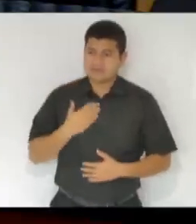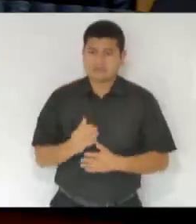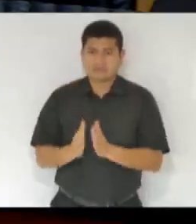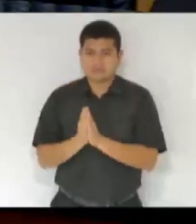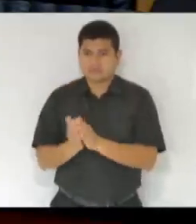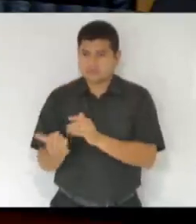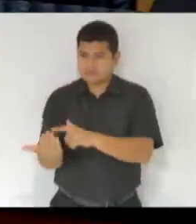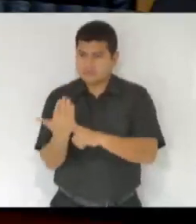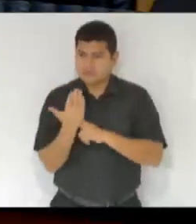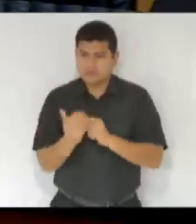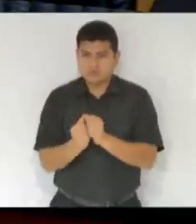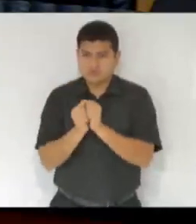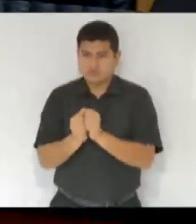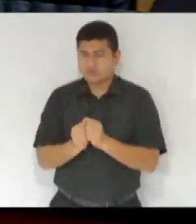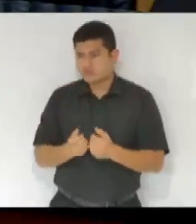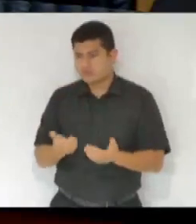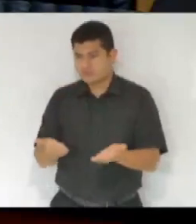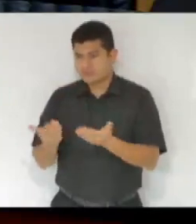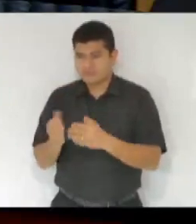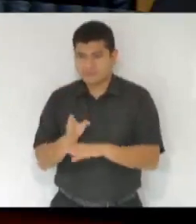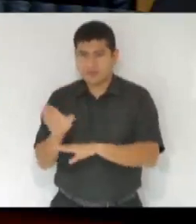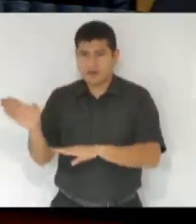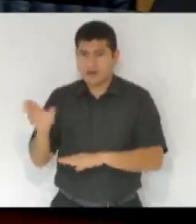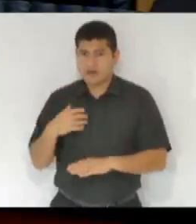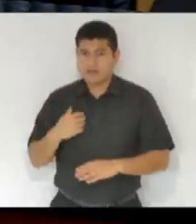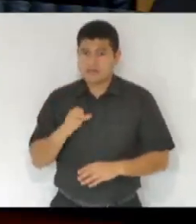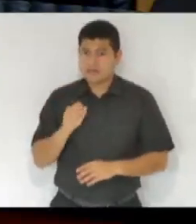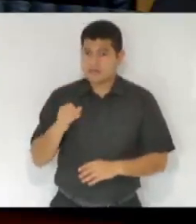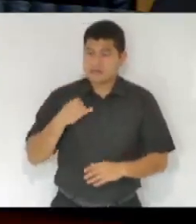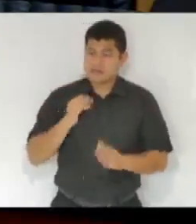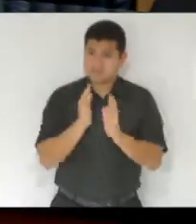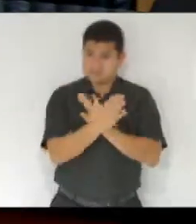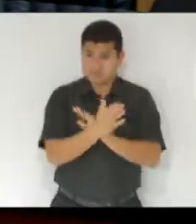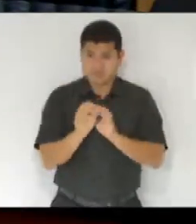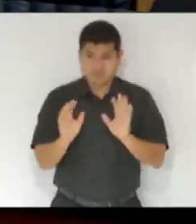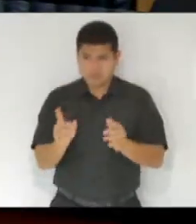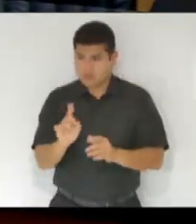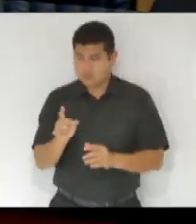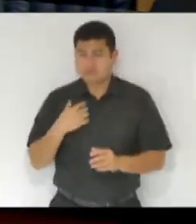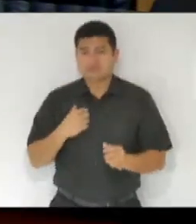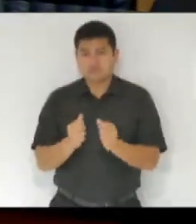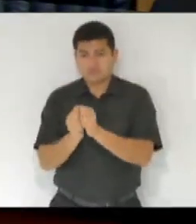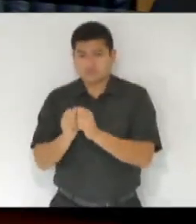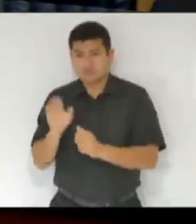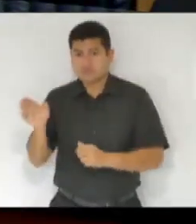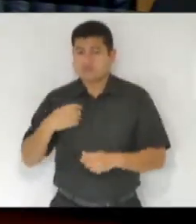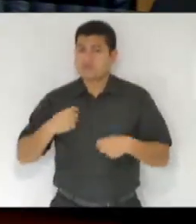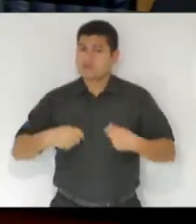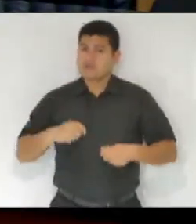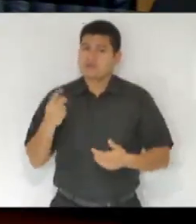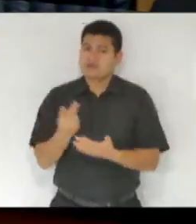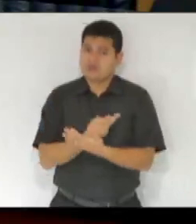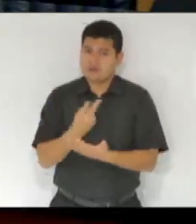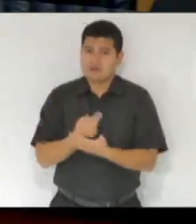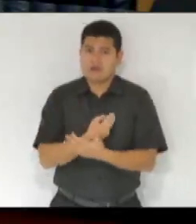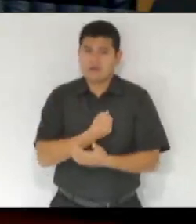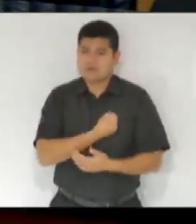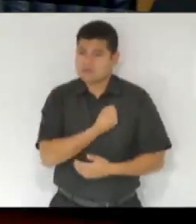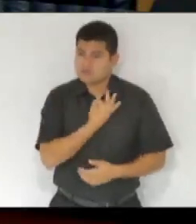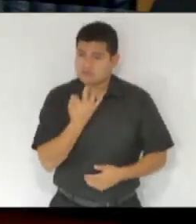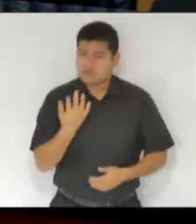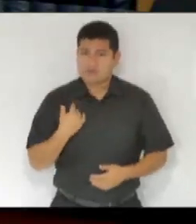estiver por aqui, se ainda não tivesse despedido, porque essas correções numéricas aí precisam ser feitas, tanto para a construção da série